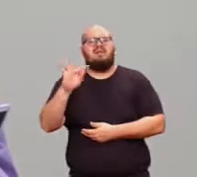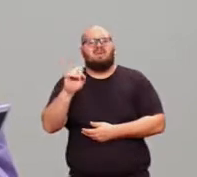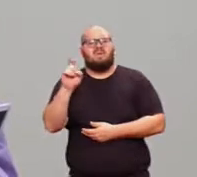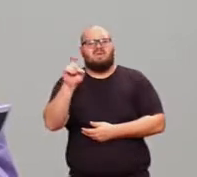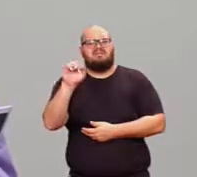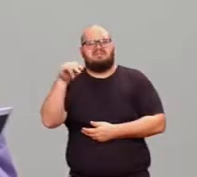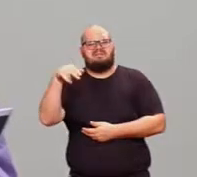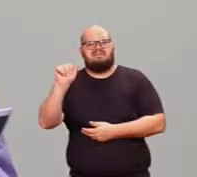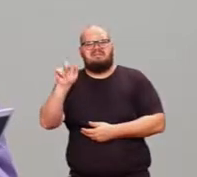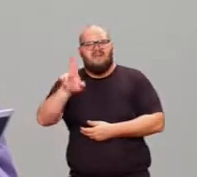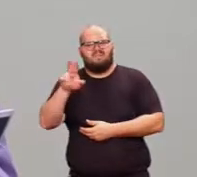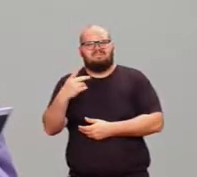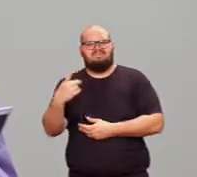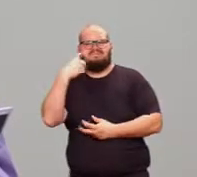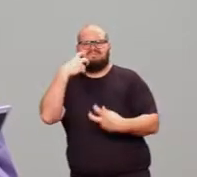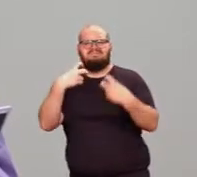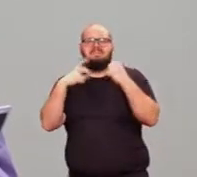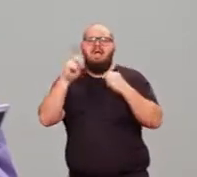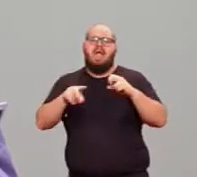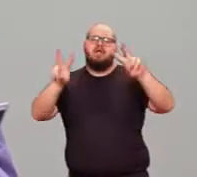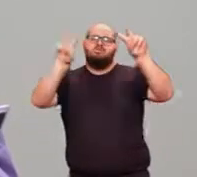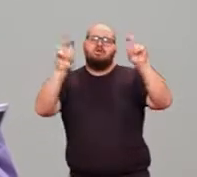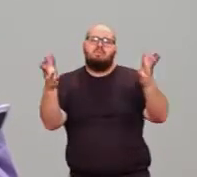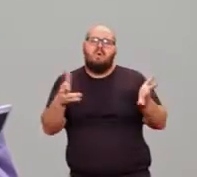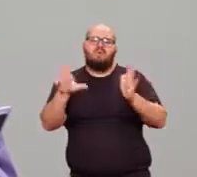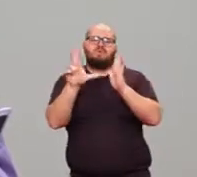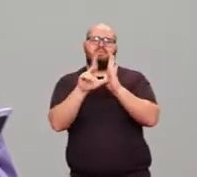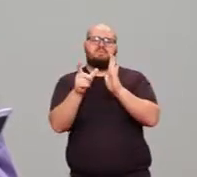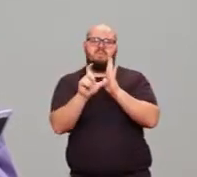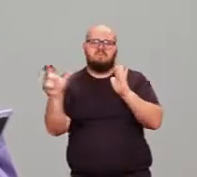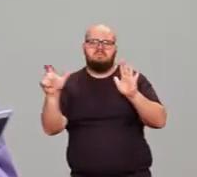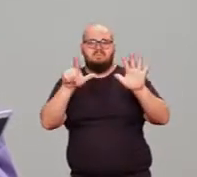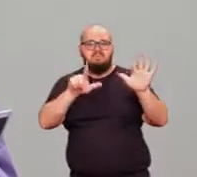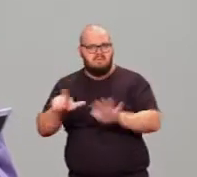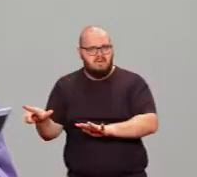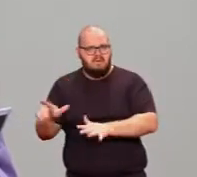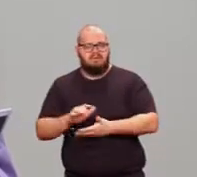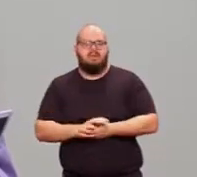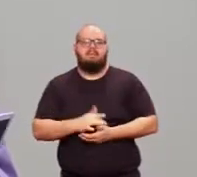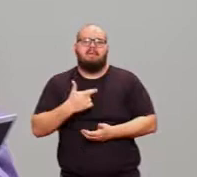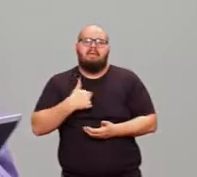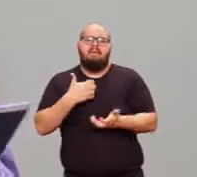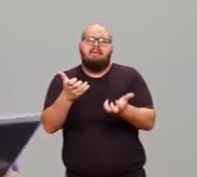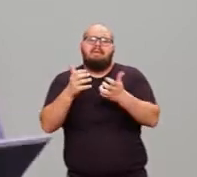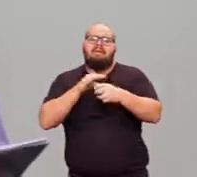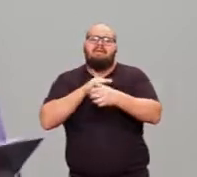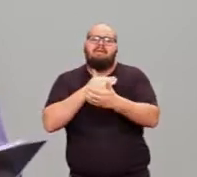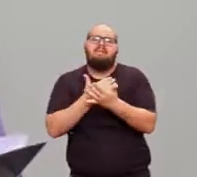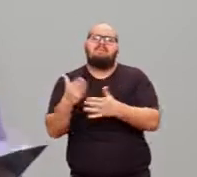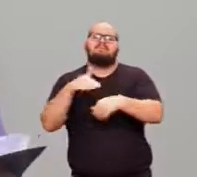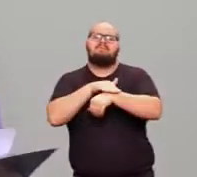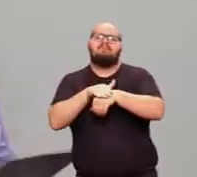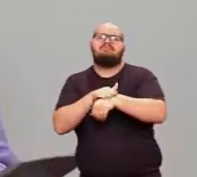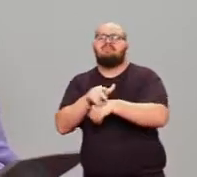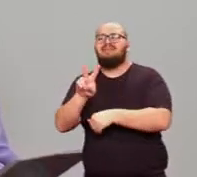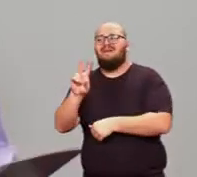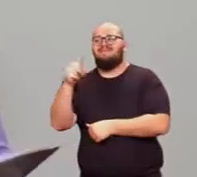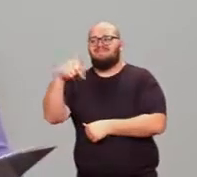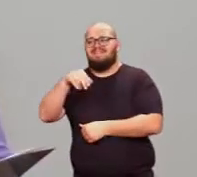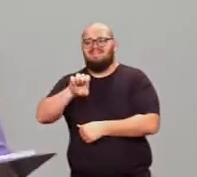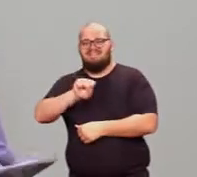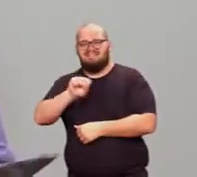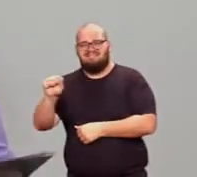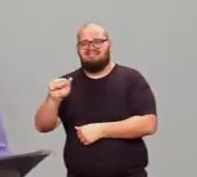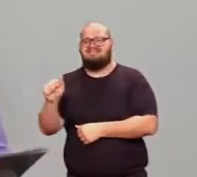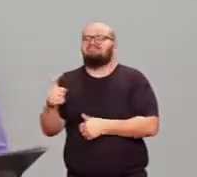O uso da toxina botulínica na odontologia é o tema do Ubra Conhecimento dessa semana. Eu quero começar conversando com a